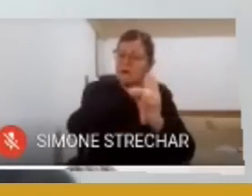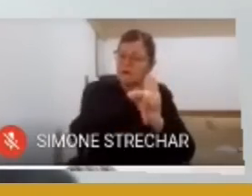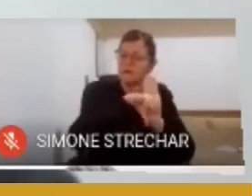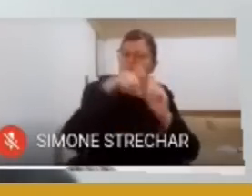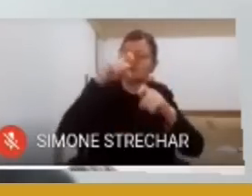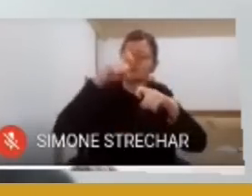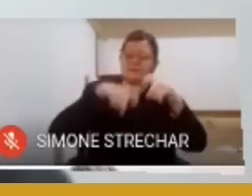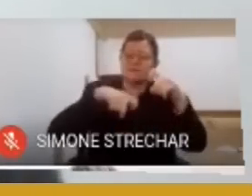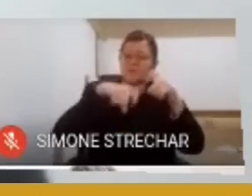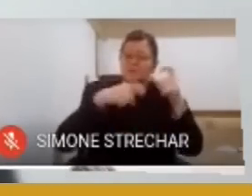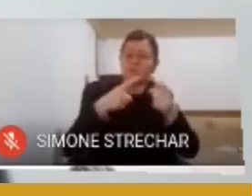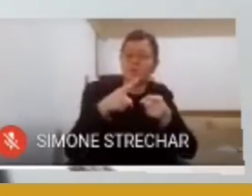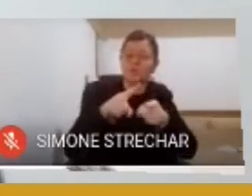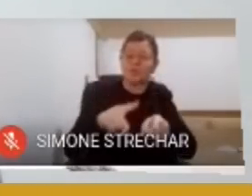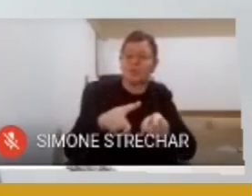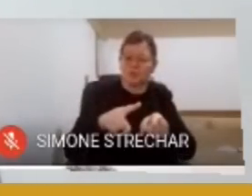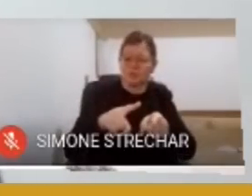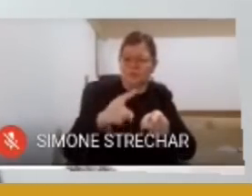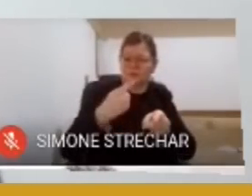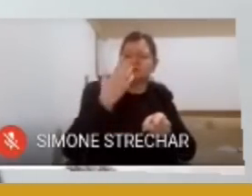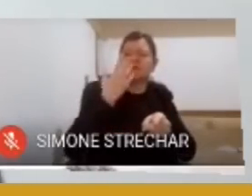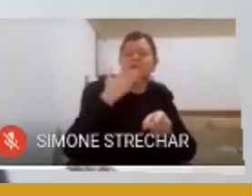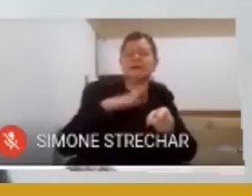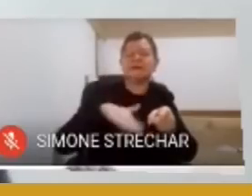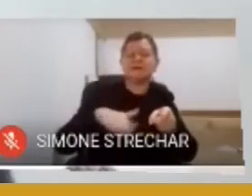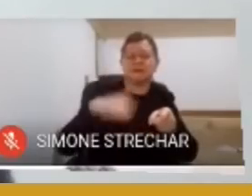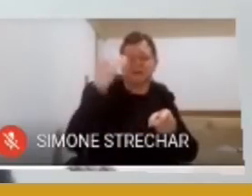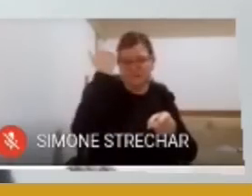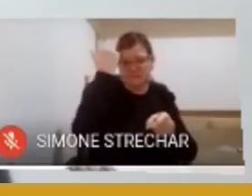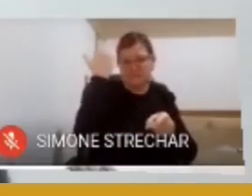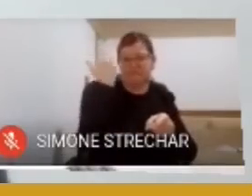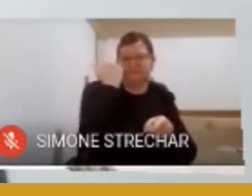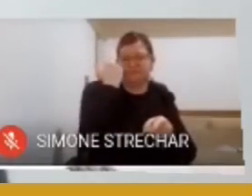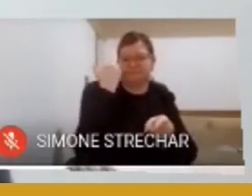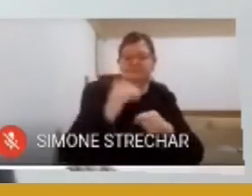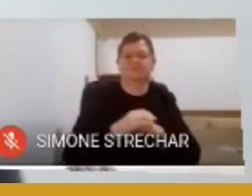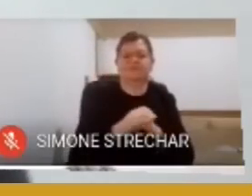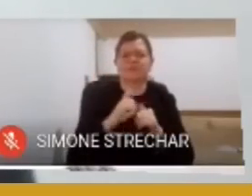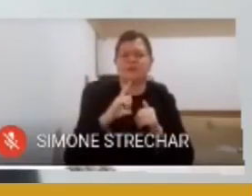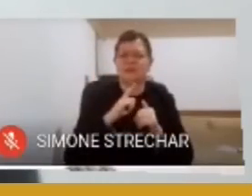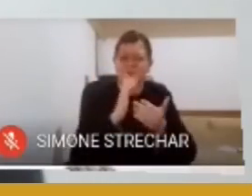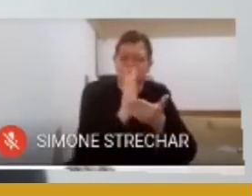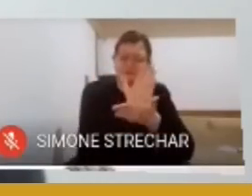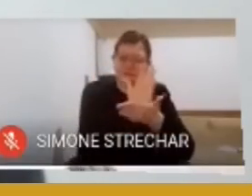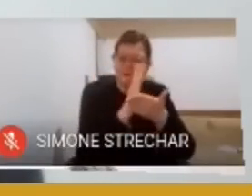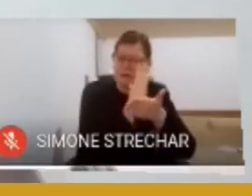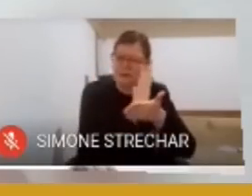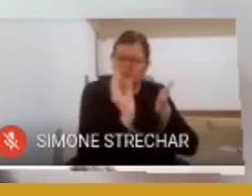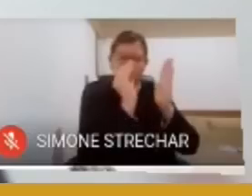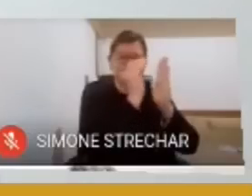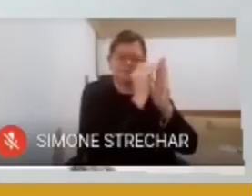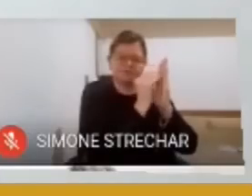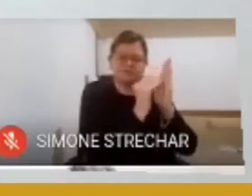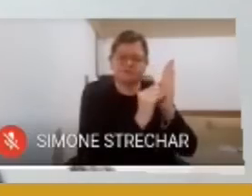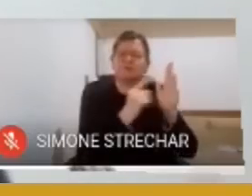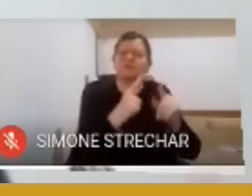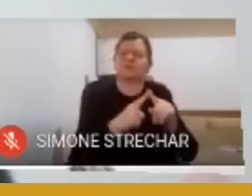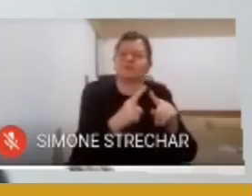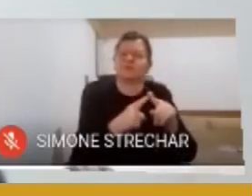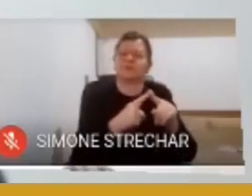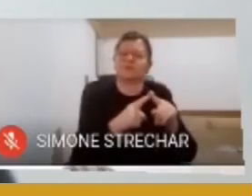Tá? Tem essa divisão no Código Penal, porque o crime sexual contra vulnerável tem uma pena maior,